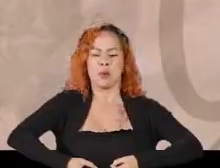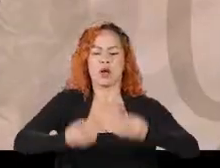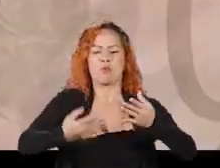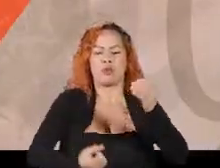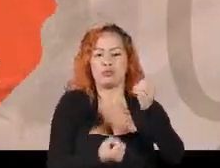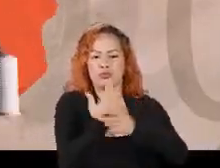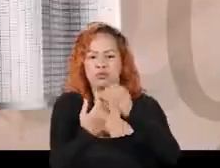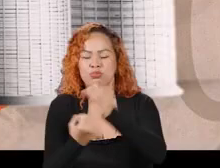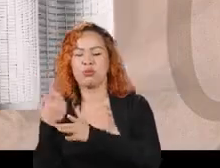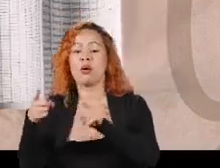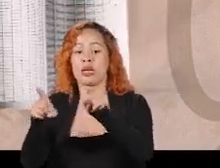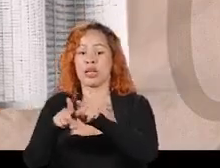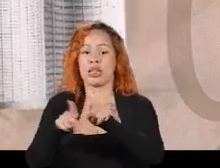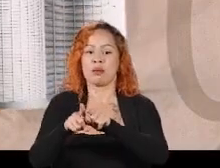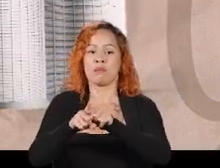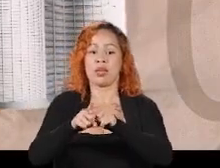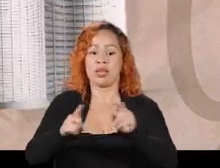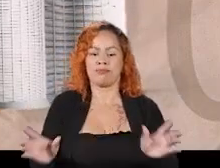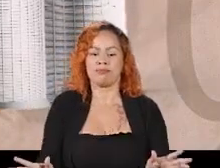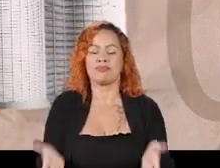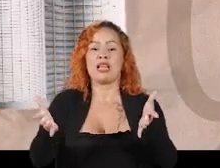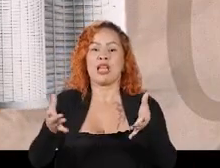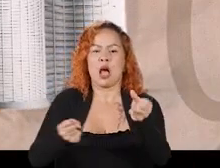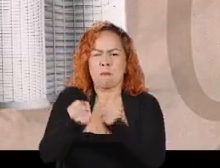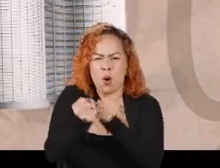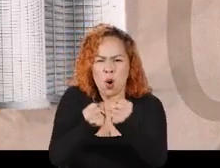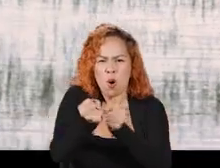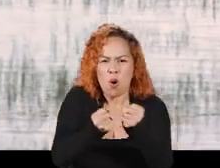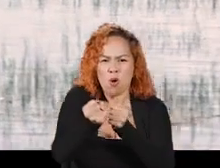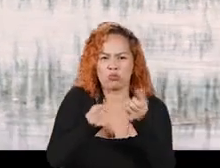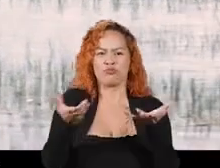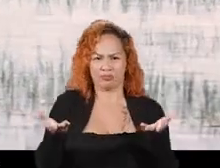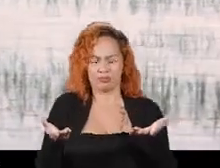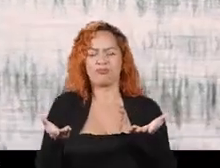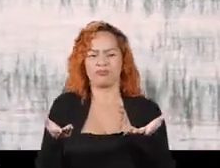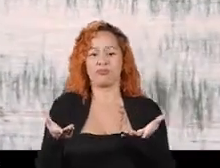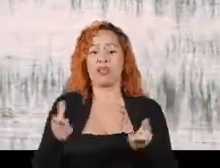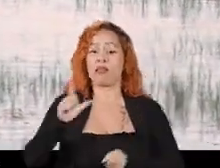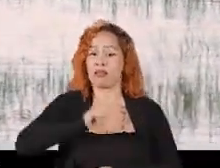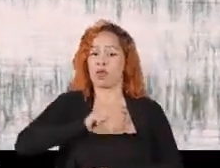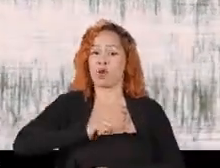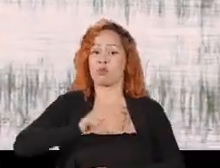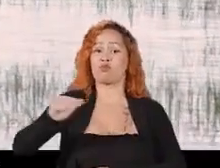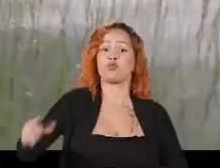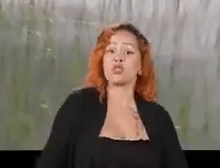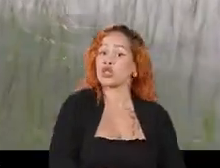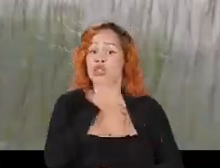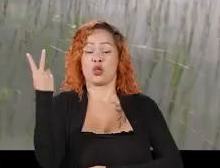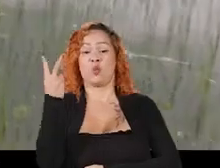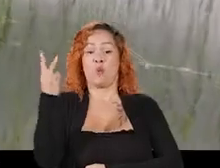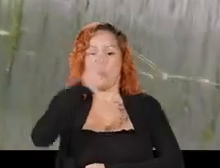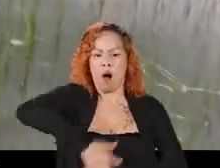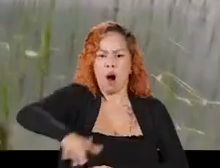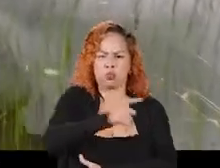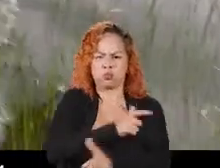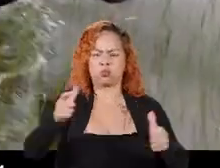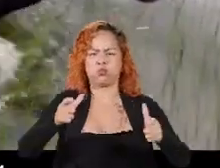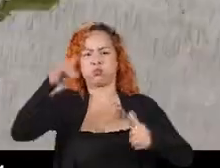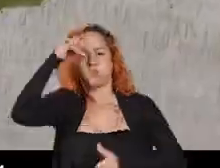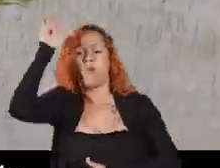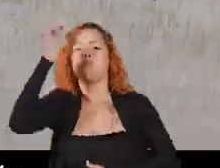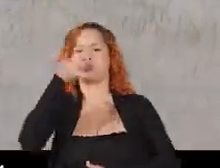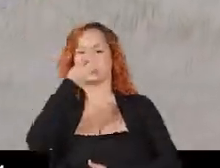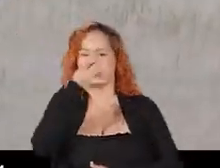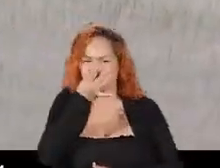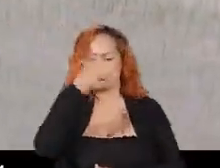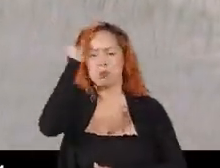e incentivar a industrialização desses produtos aqui. Nós temos o segundo maior rebanho de búfalos do Brasil.